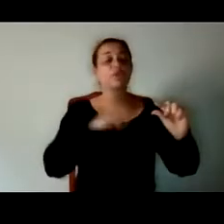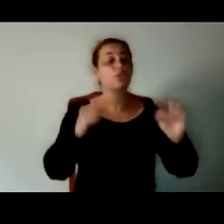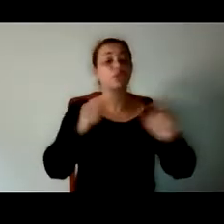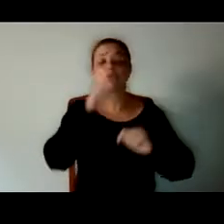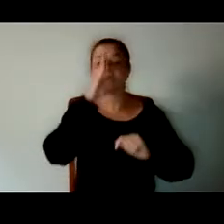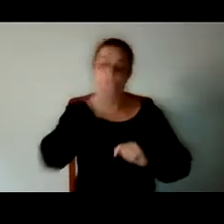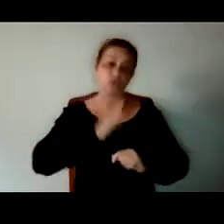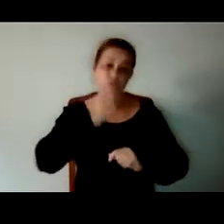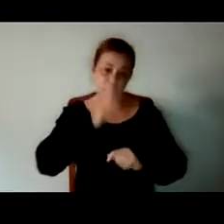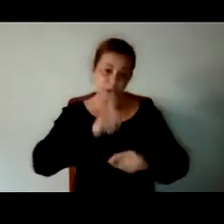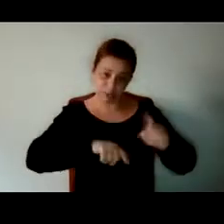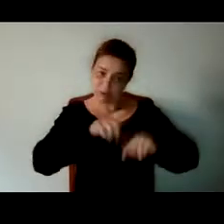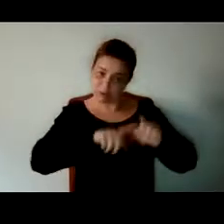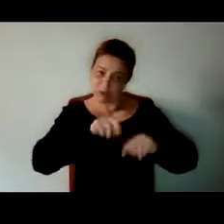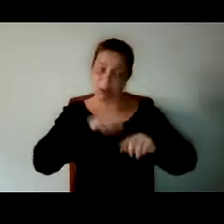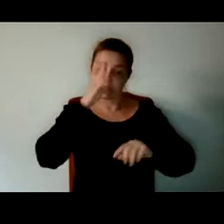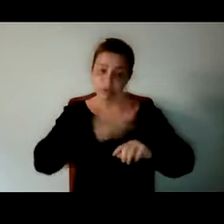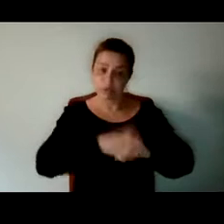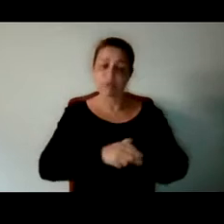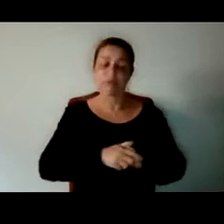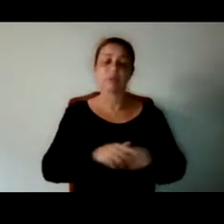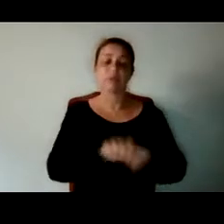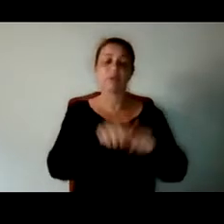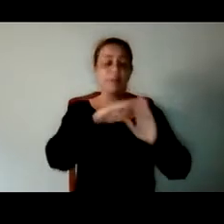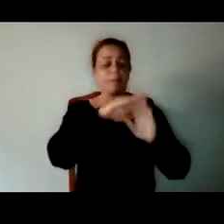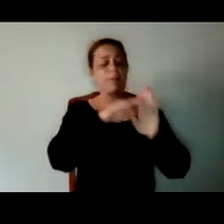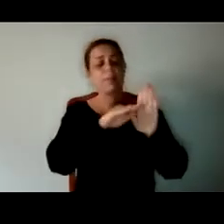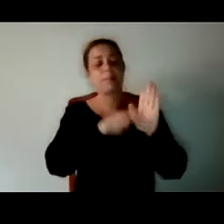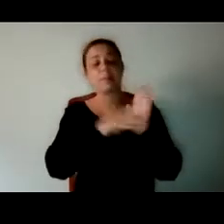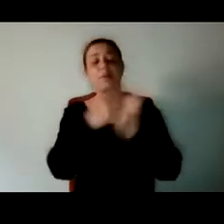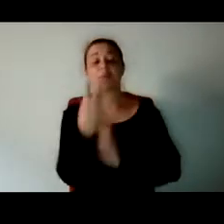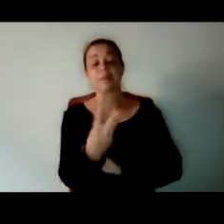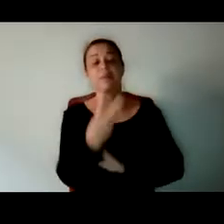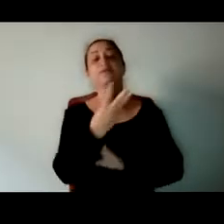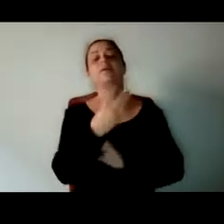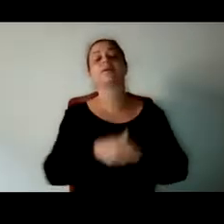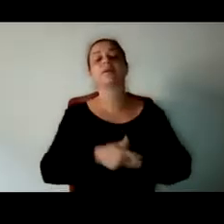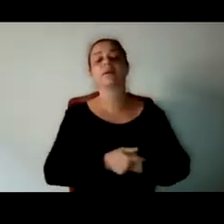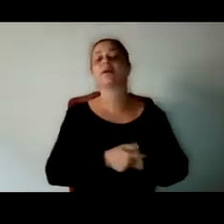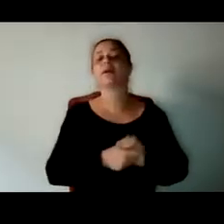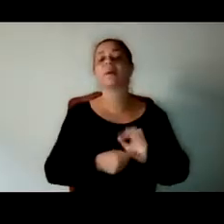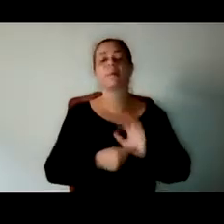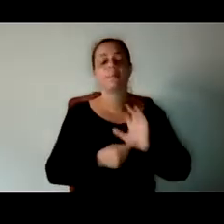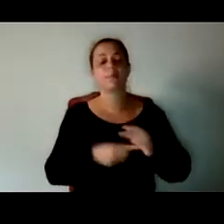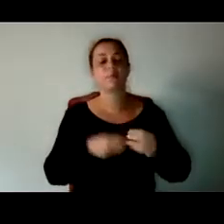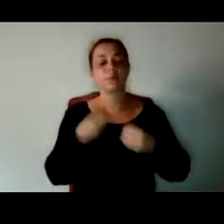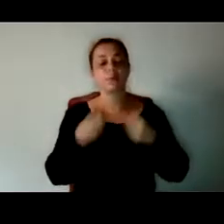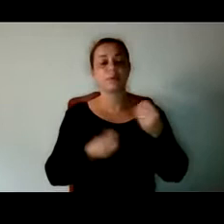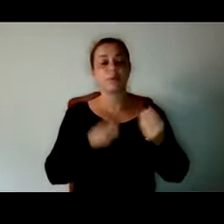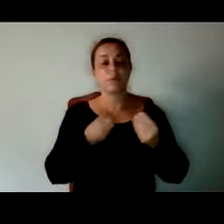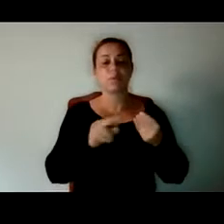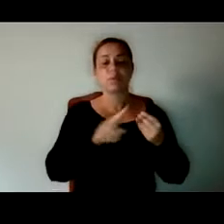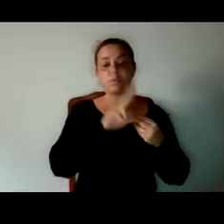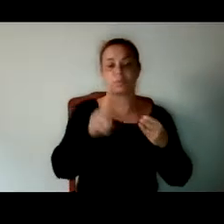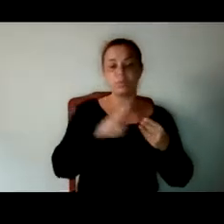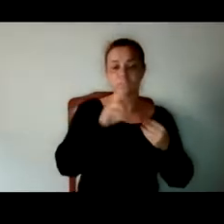vontade. E no módulo 3, eu falo sobre, existe a sequência de